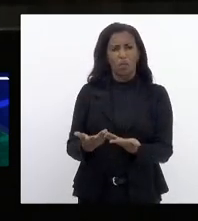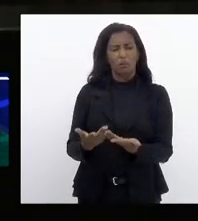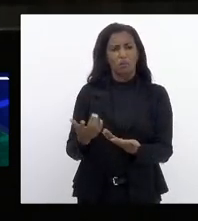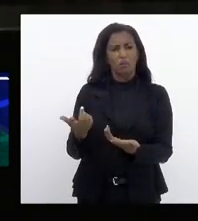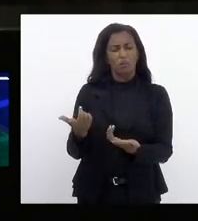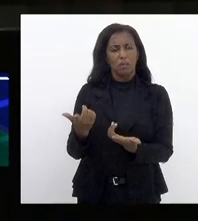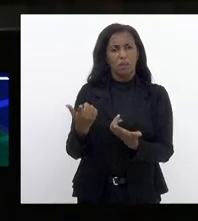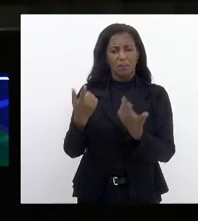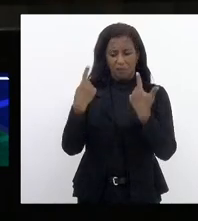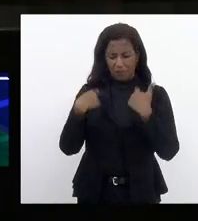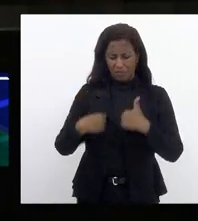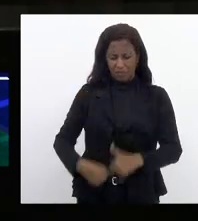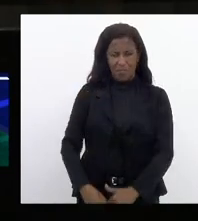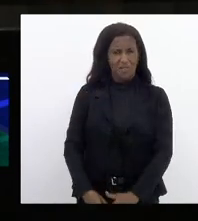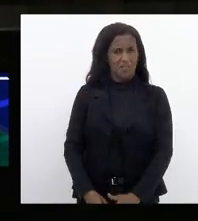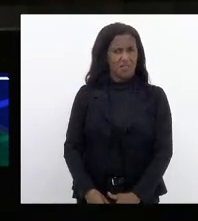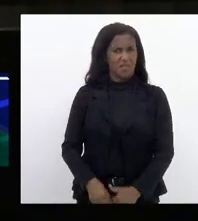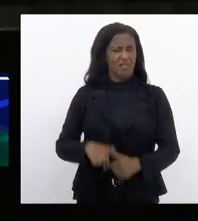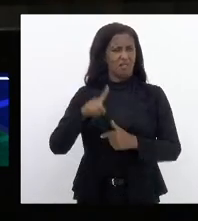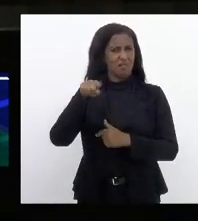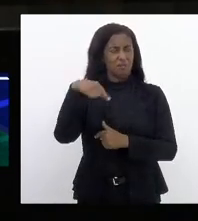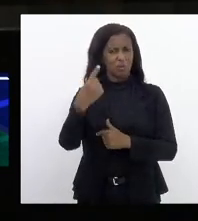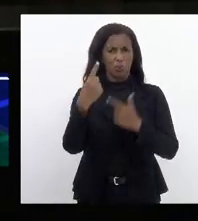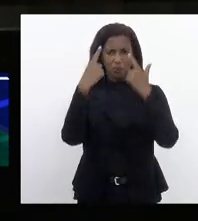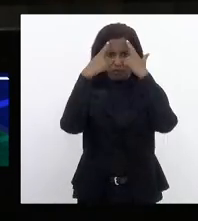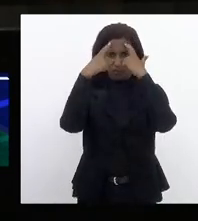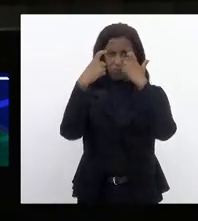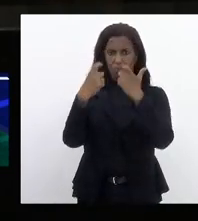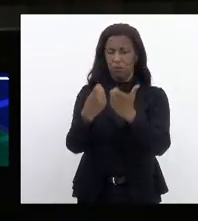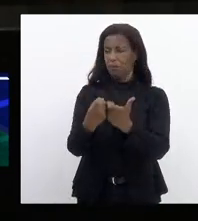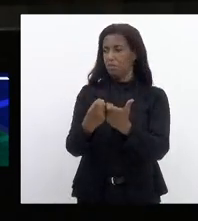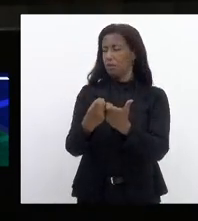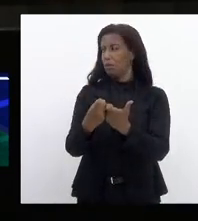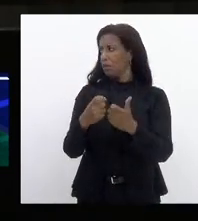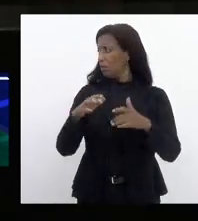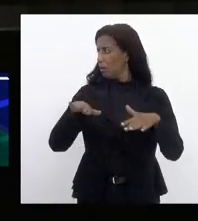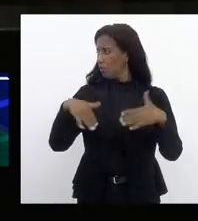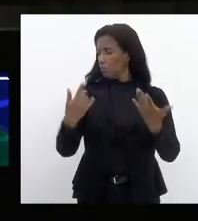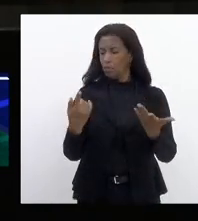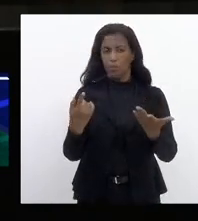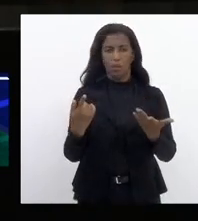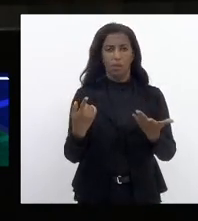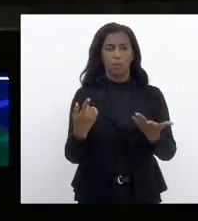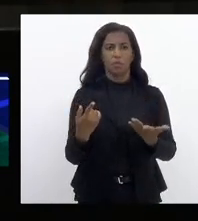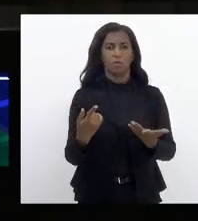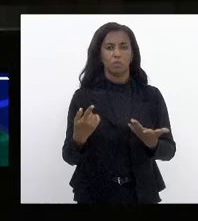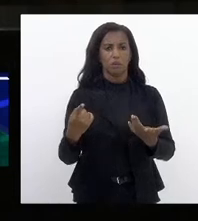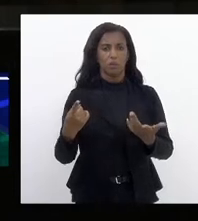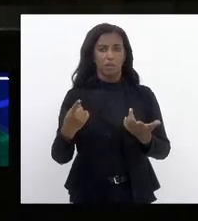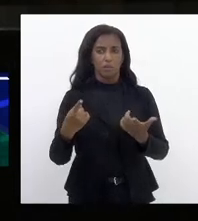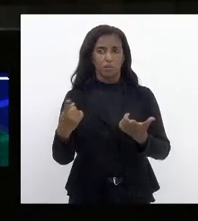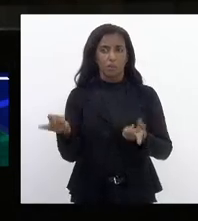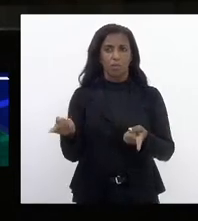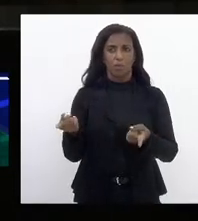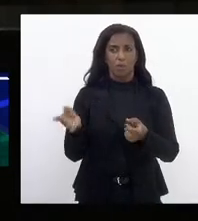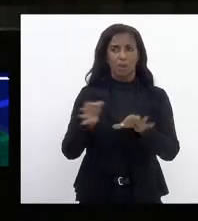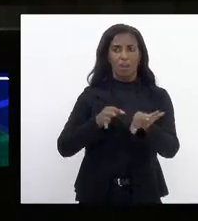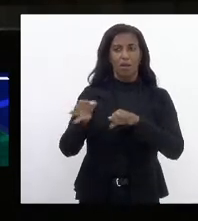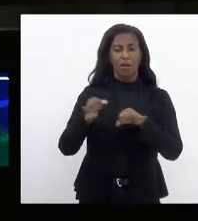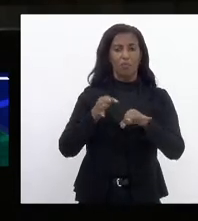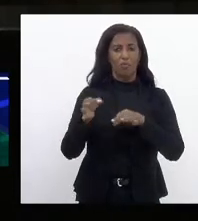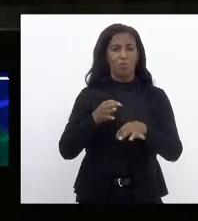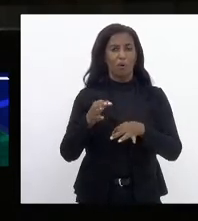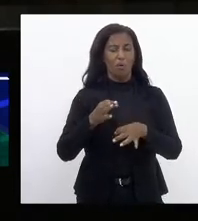agredidas fisicamente. Nós somos violentadas como quando somos agredidas da forma, né,